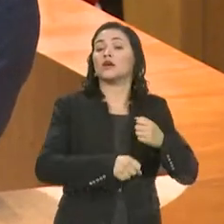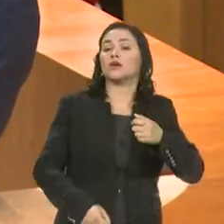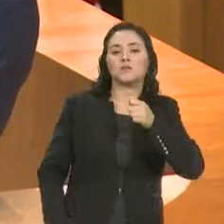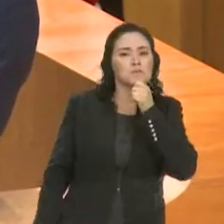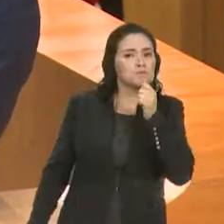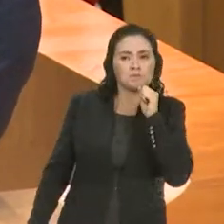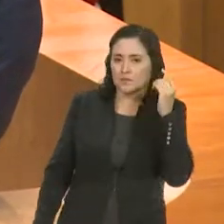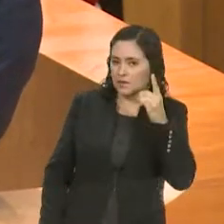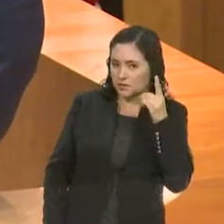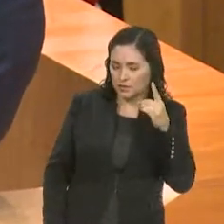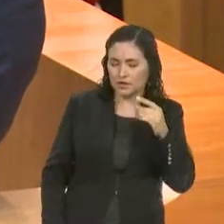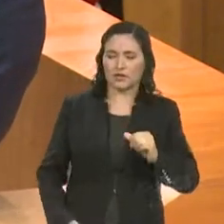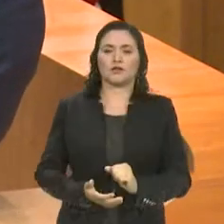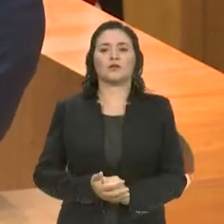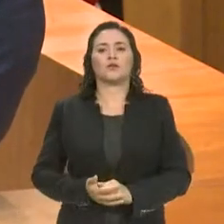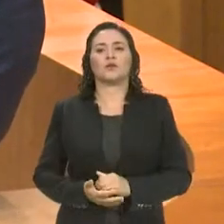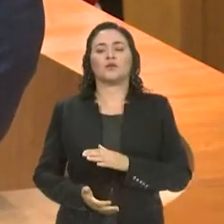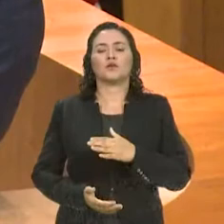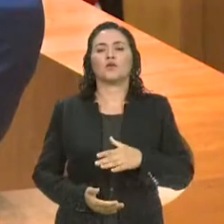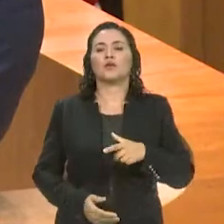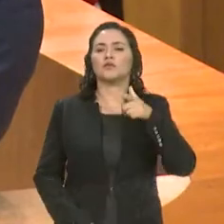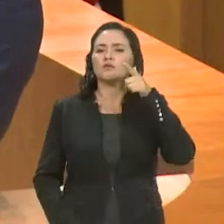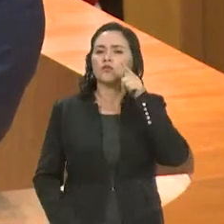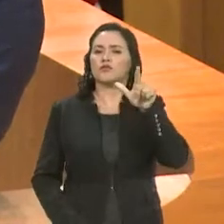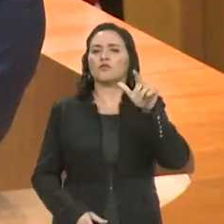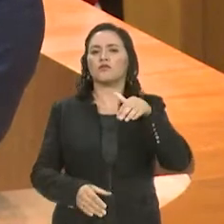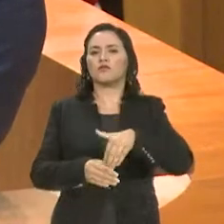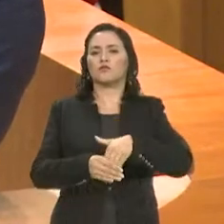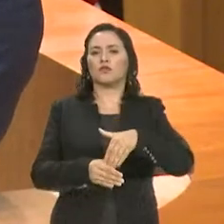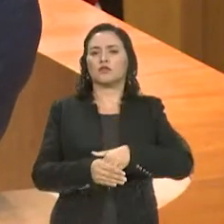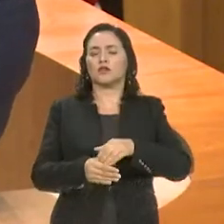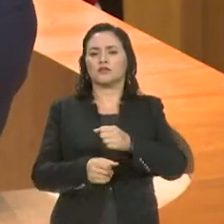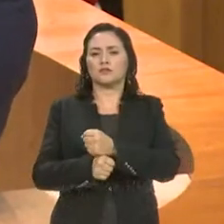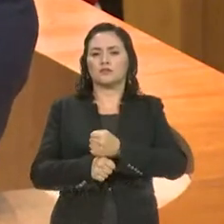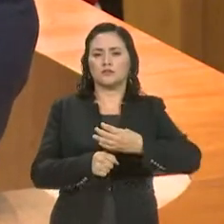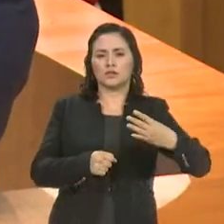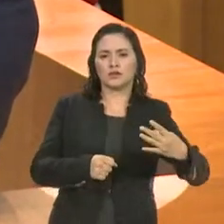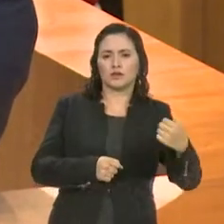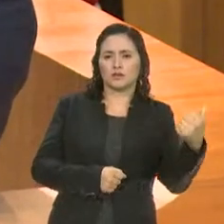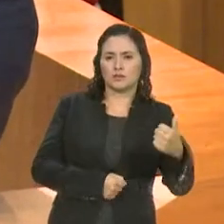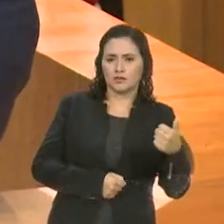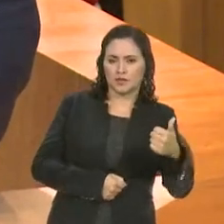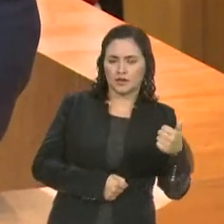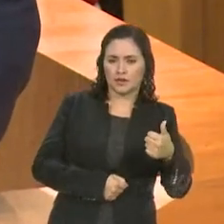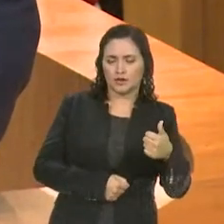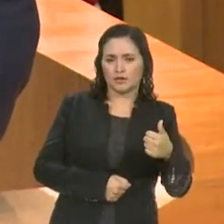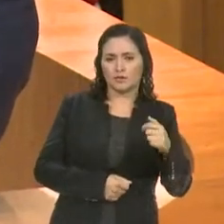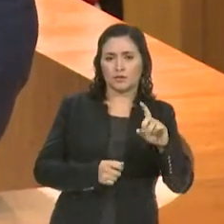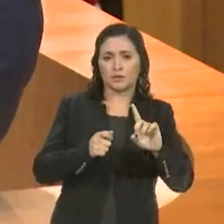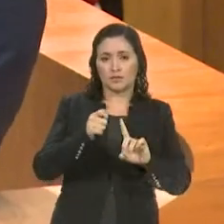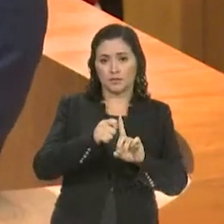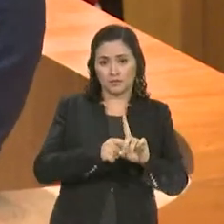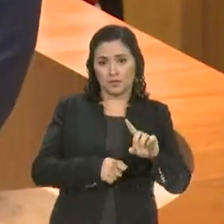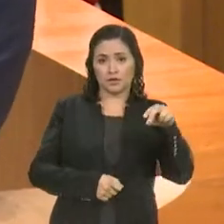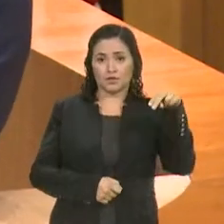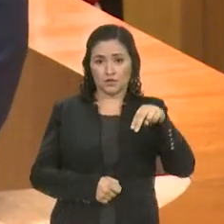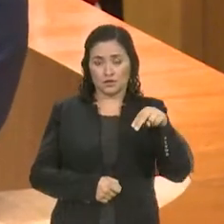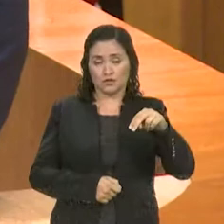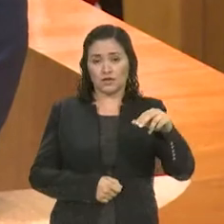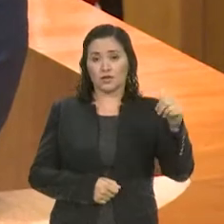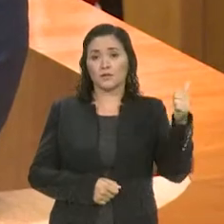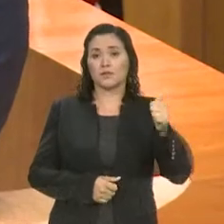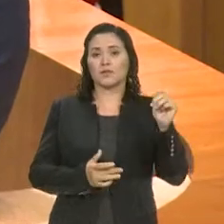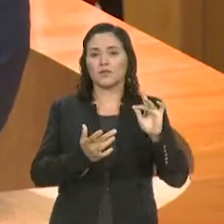Assembleia, logo, melhor, quando nós ganhamos o mandato, conquistamos o mandato, logo em novembro, foi o primeiro contato que eu